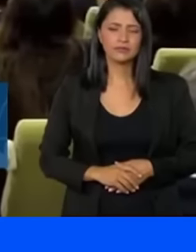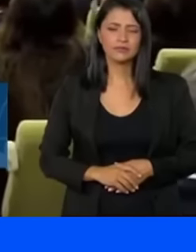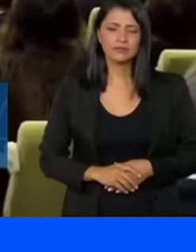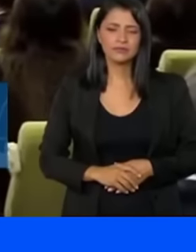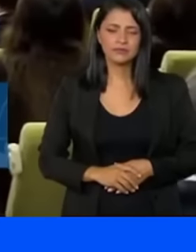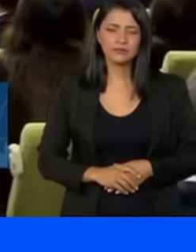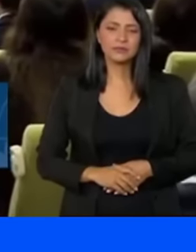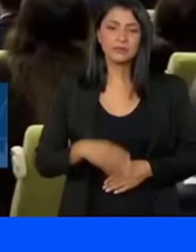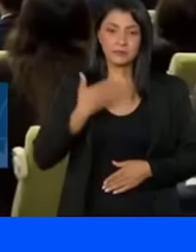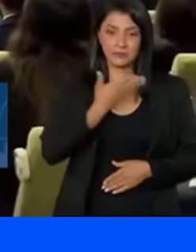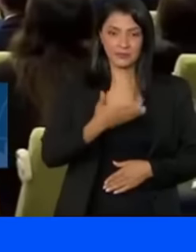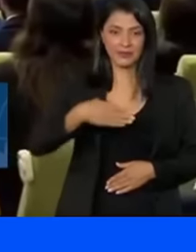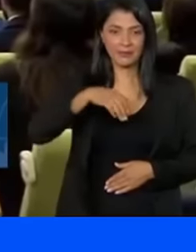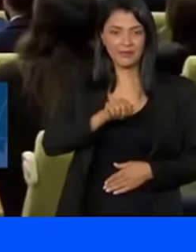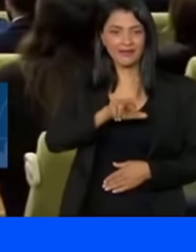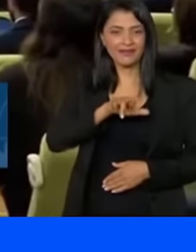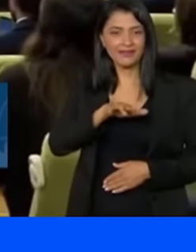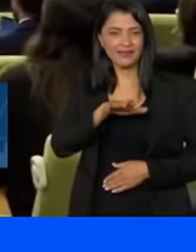Por favor, Mariana.